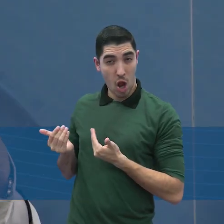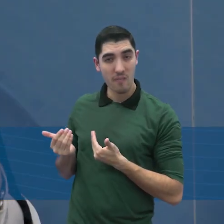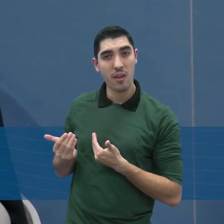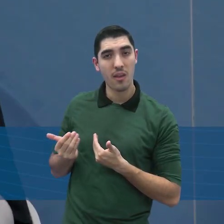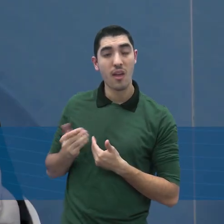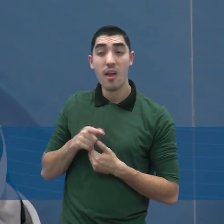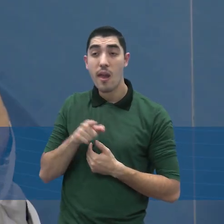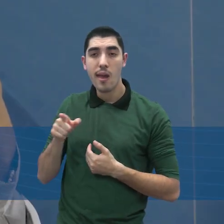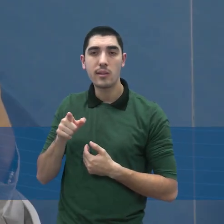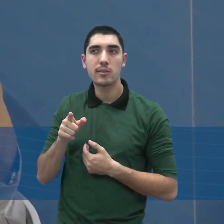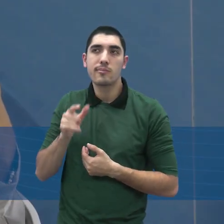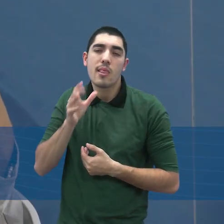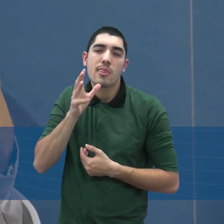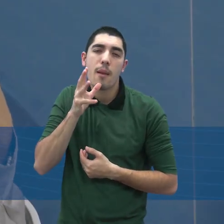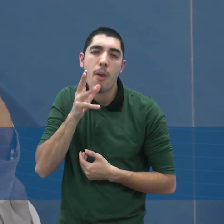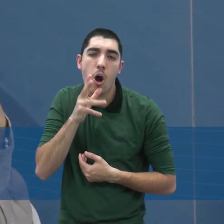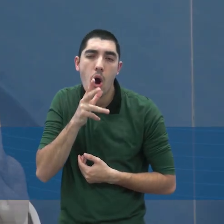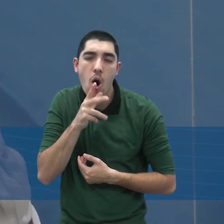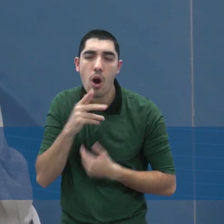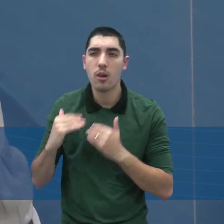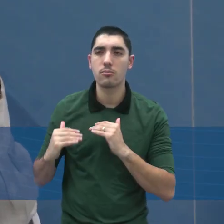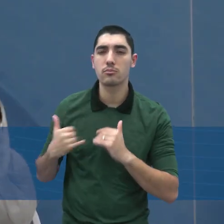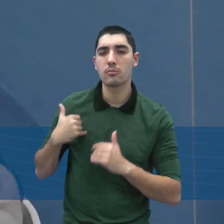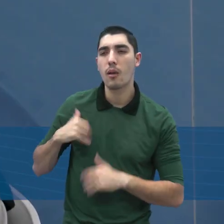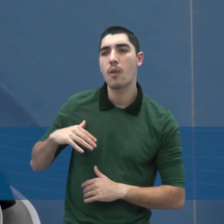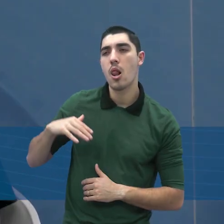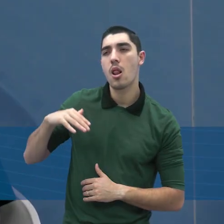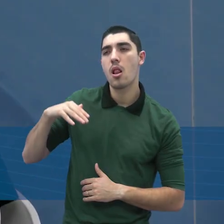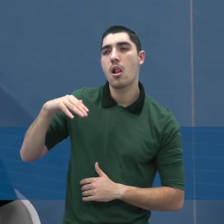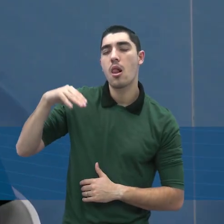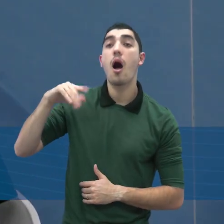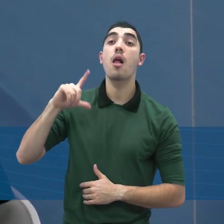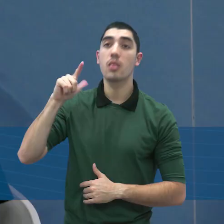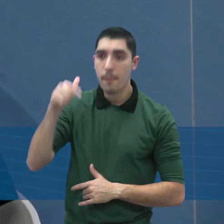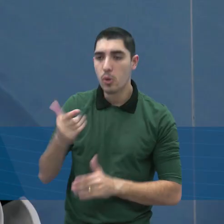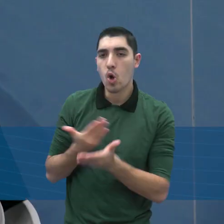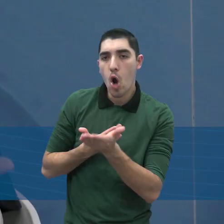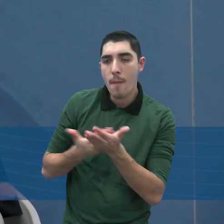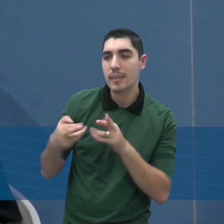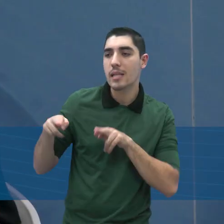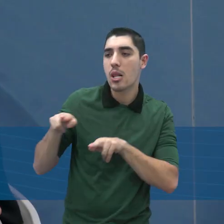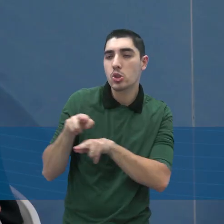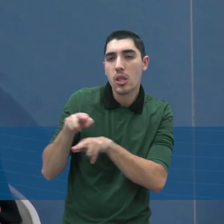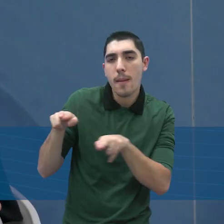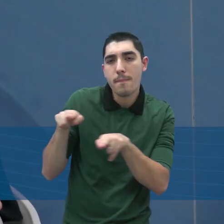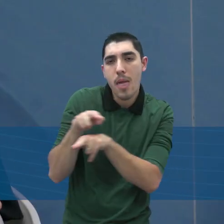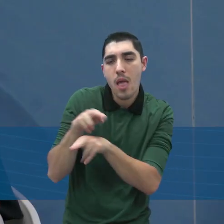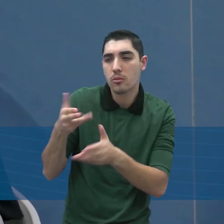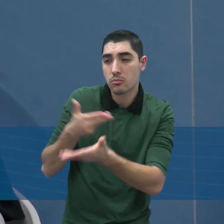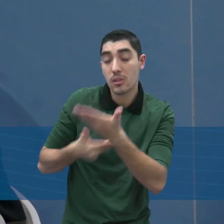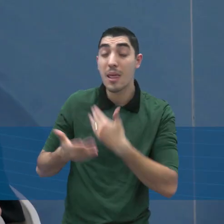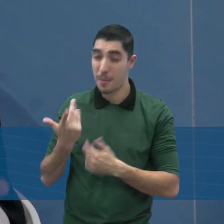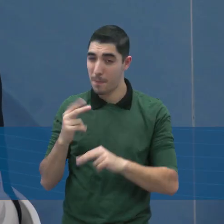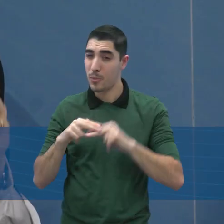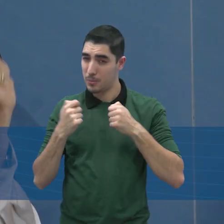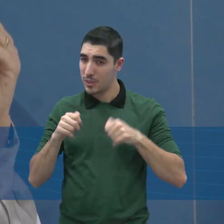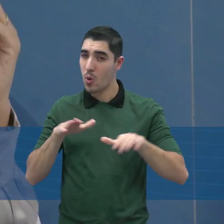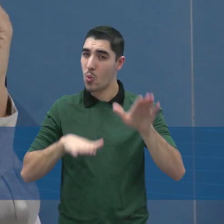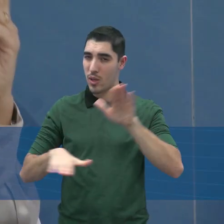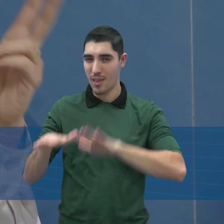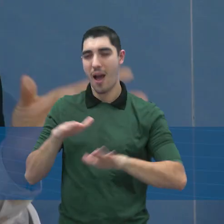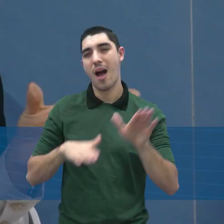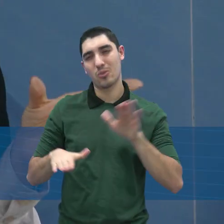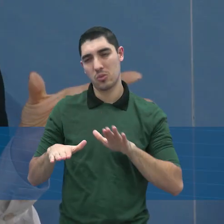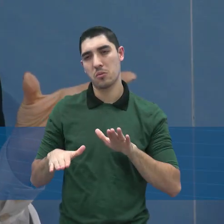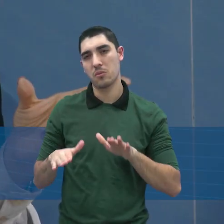ter um relacionamento, para dizer para o outro. Tem sempre um cuidado muito excessivo para não